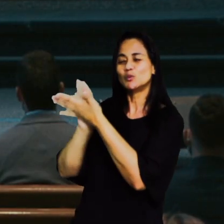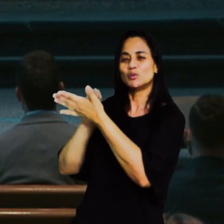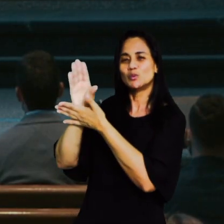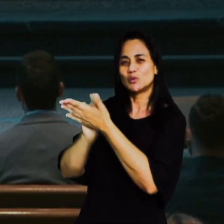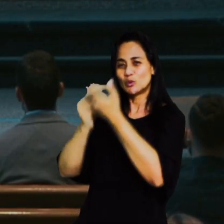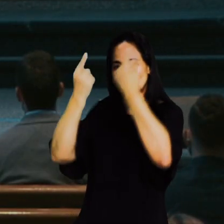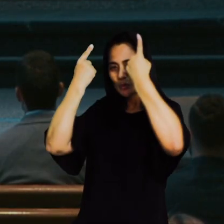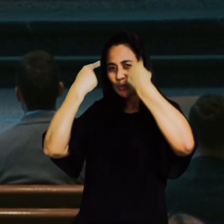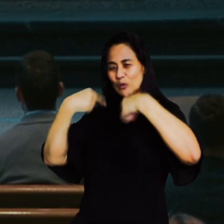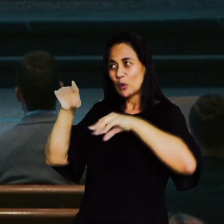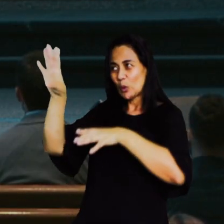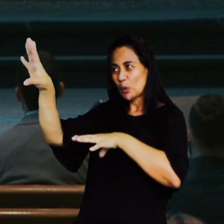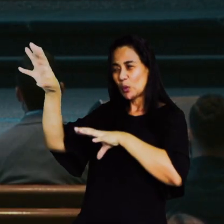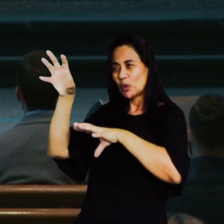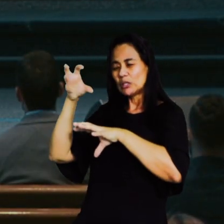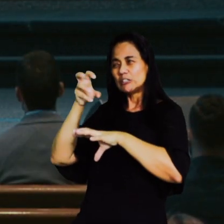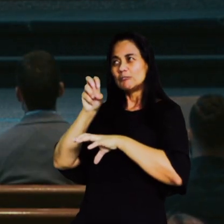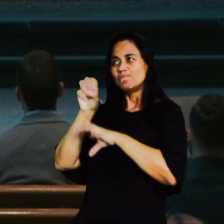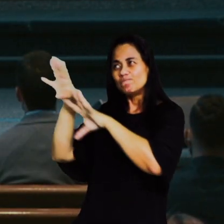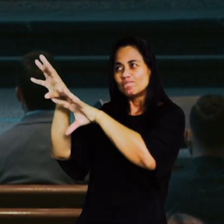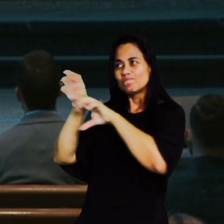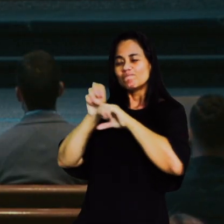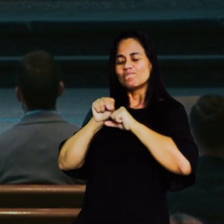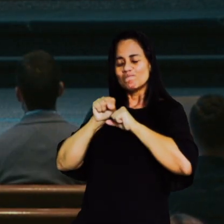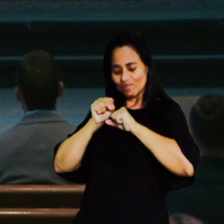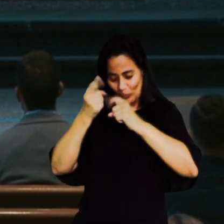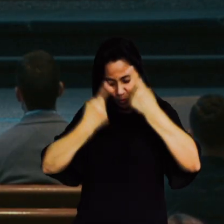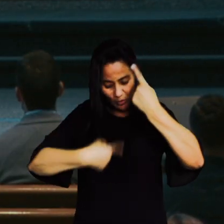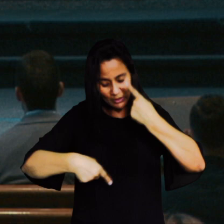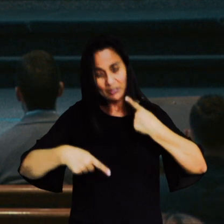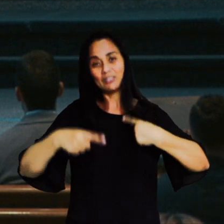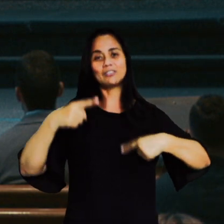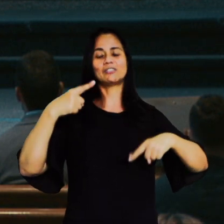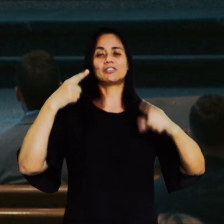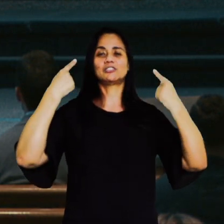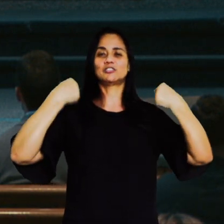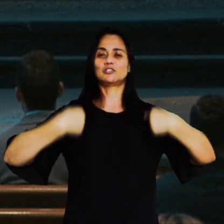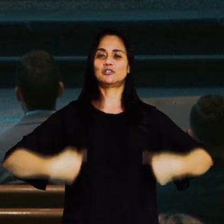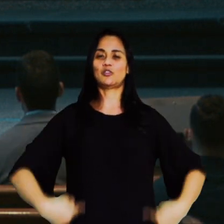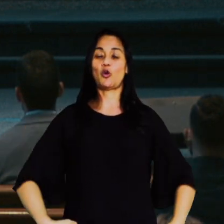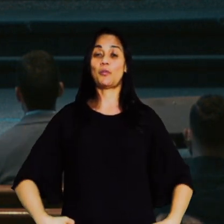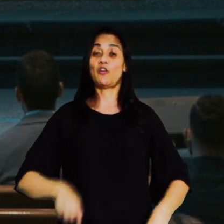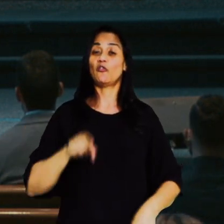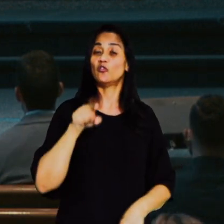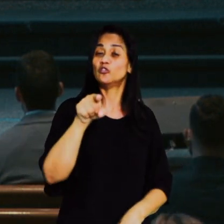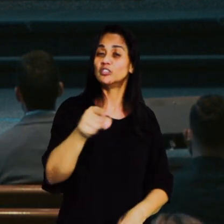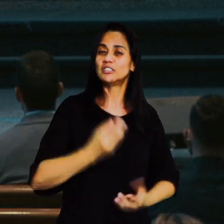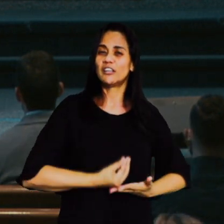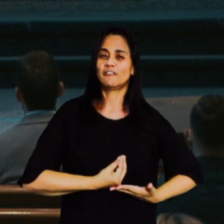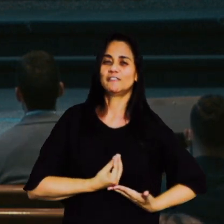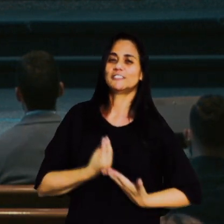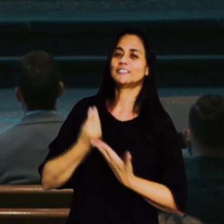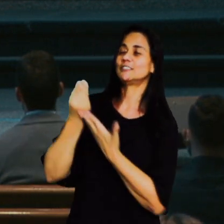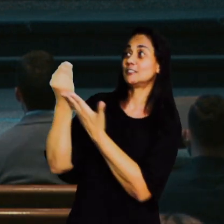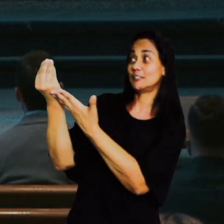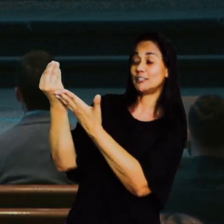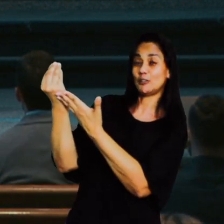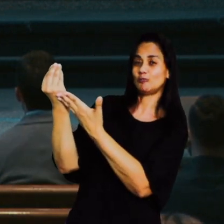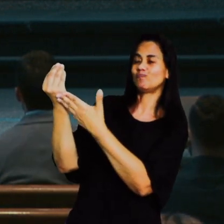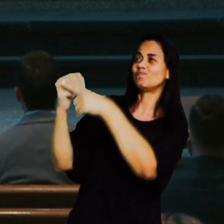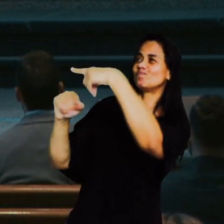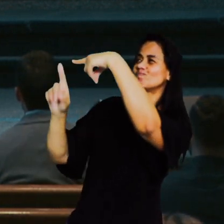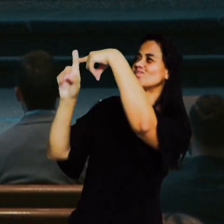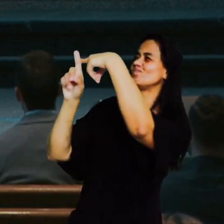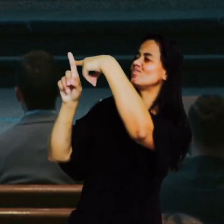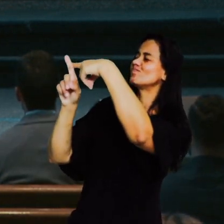precisamos entender de que a partir do momento de que nós nos entregamos para Cristo na cruz, que você recebe o